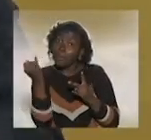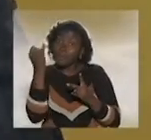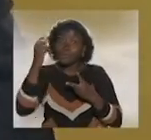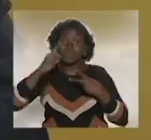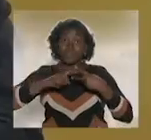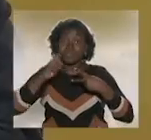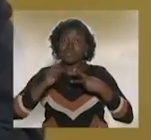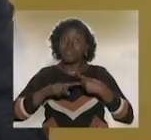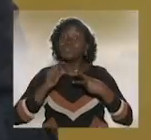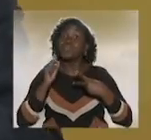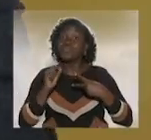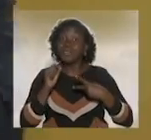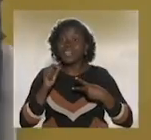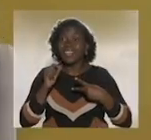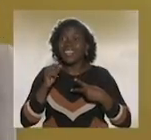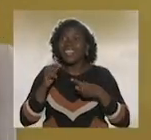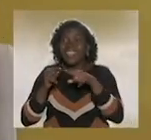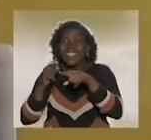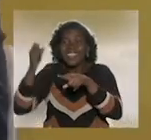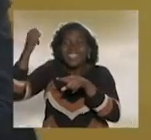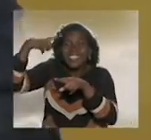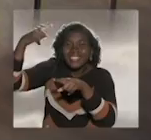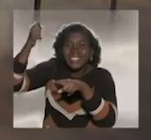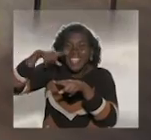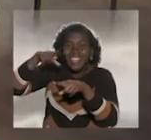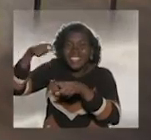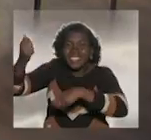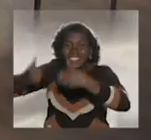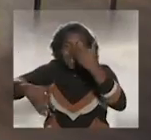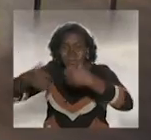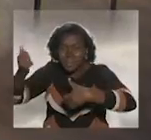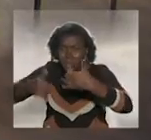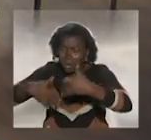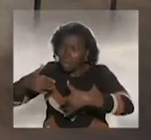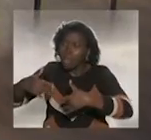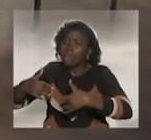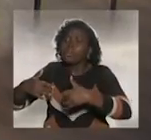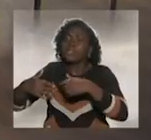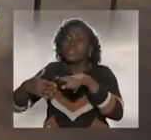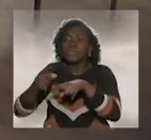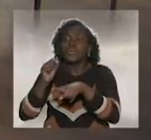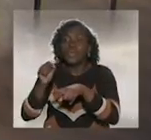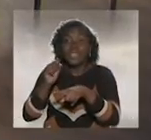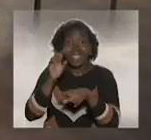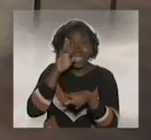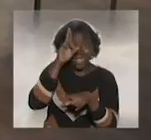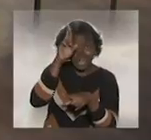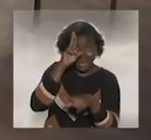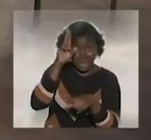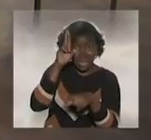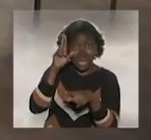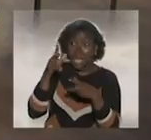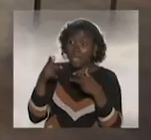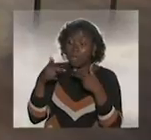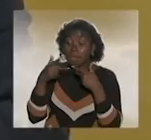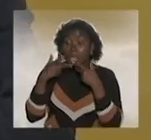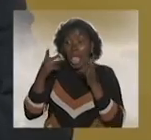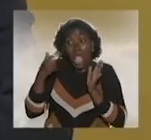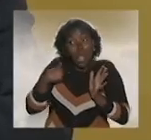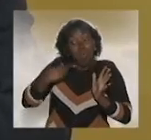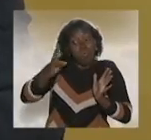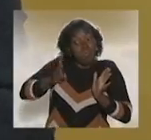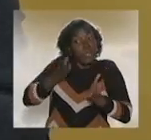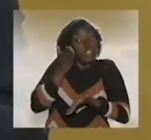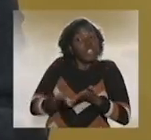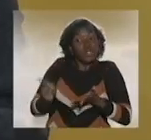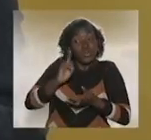debate. O primeiro elemento é o seguinte: esta ideia trazida pelo Luiz Ribeiro, que de fato se manifesta de que o dirigente justifica a